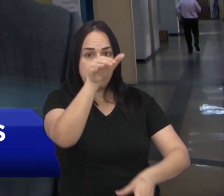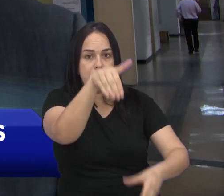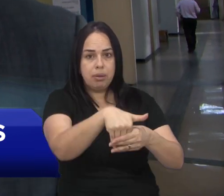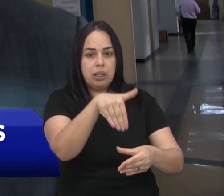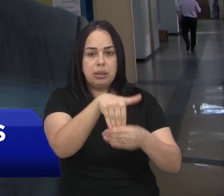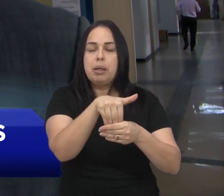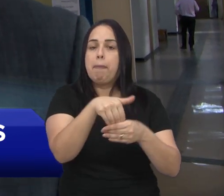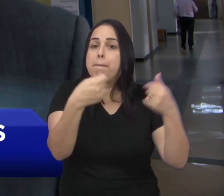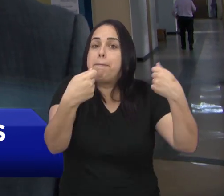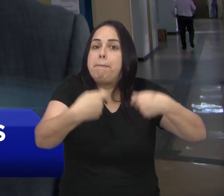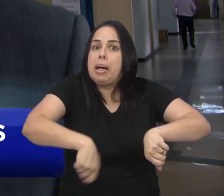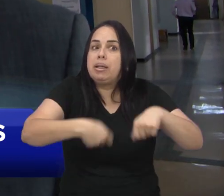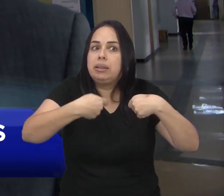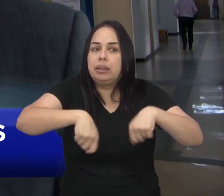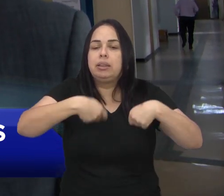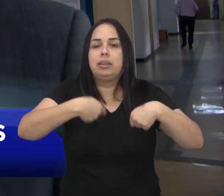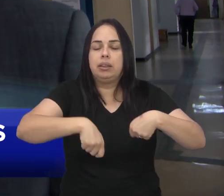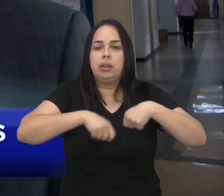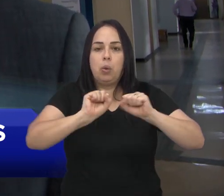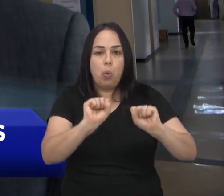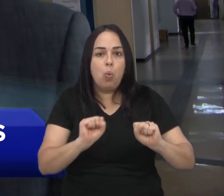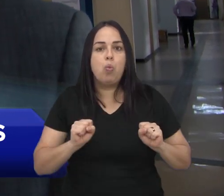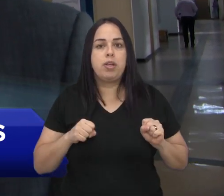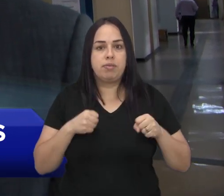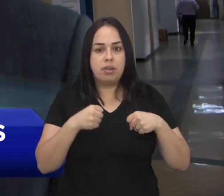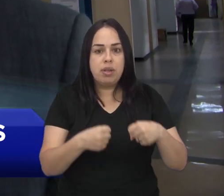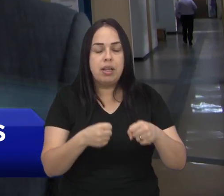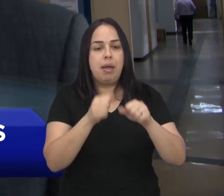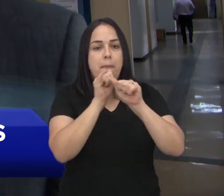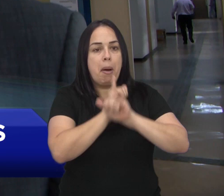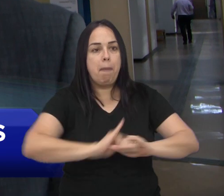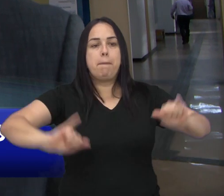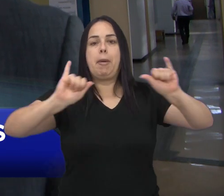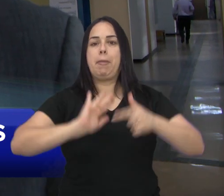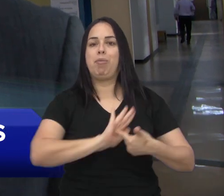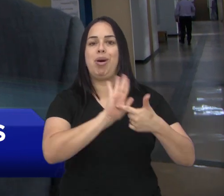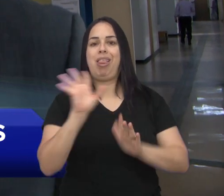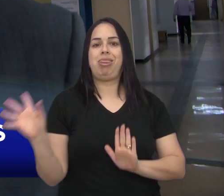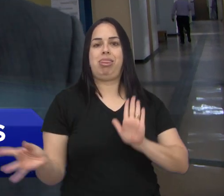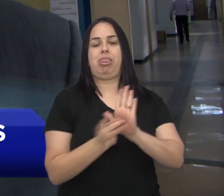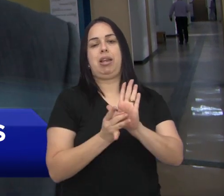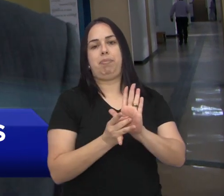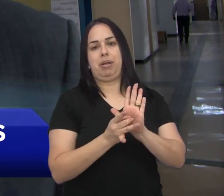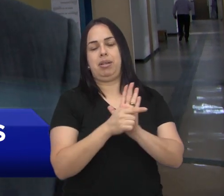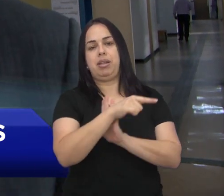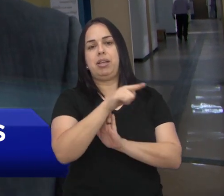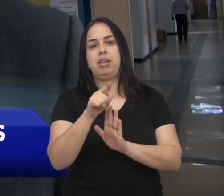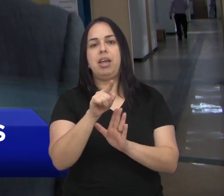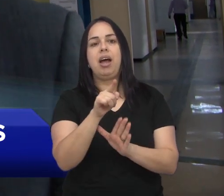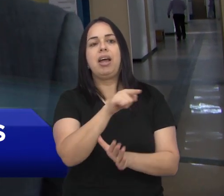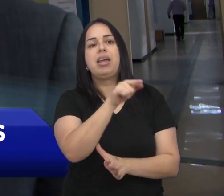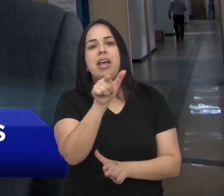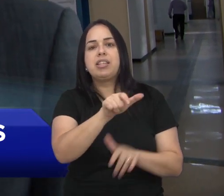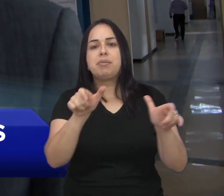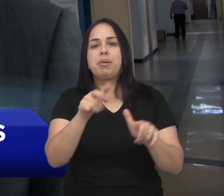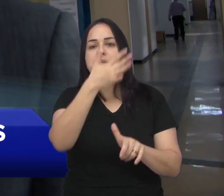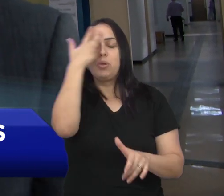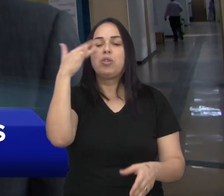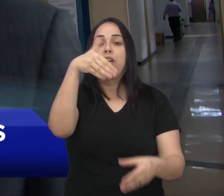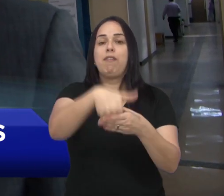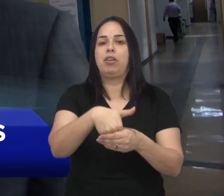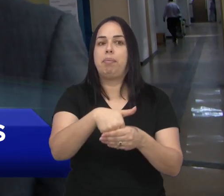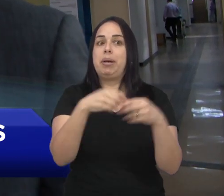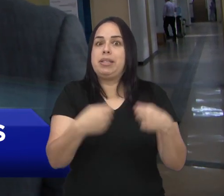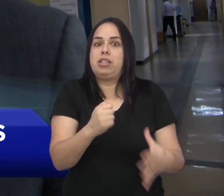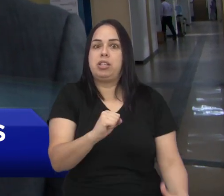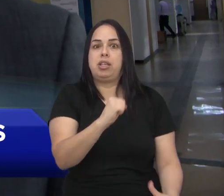segundo, a Justiça Eleitoral ela tem se esforçado muito grande para trazer mais transparência e proteger o eleitor